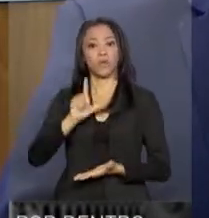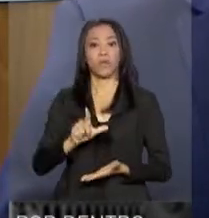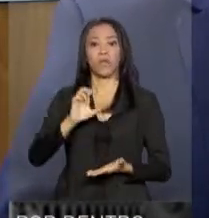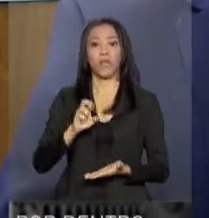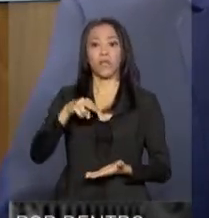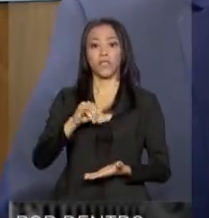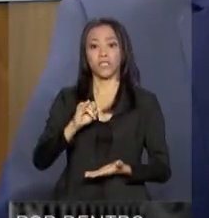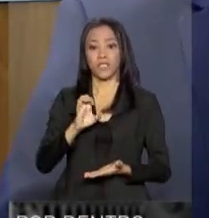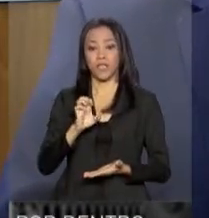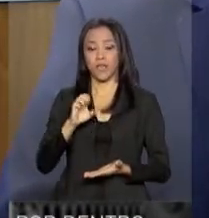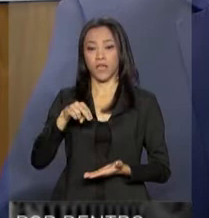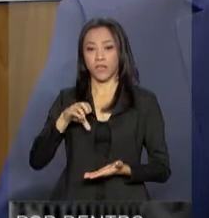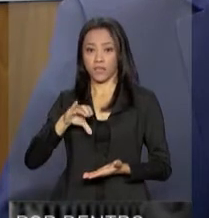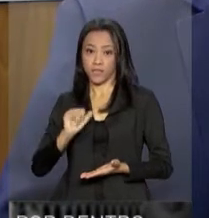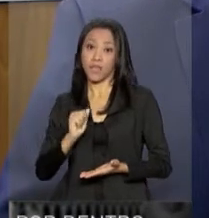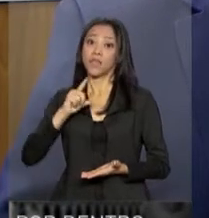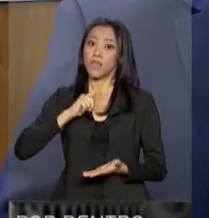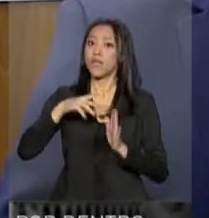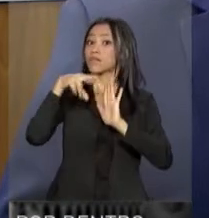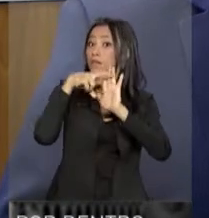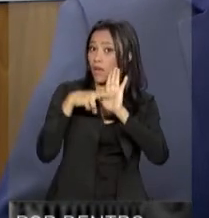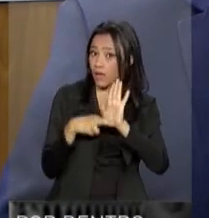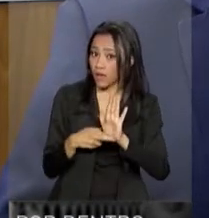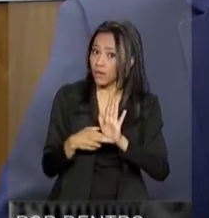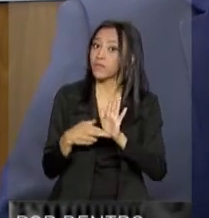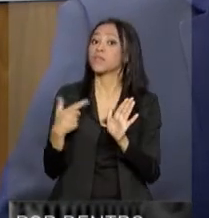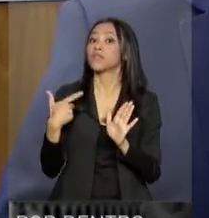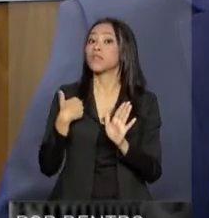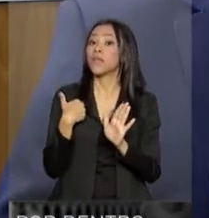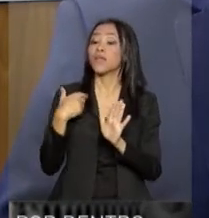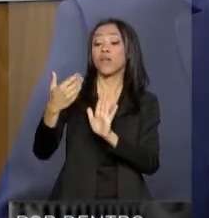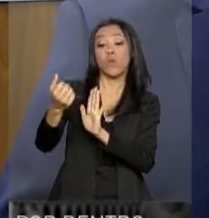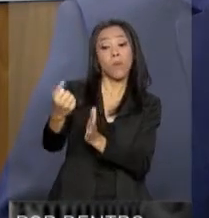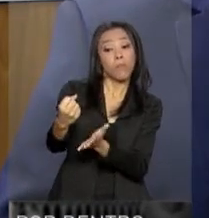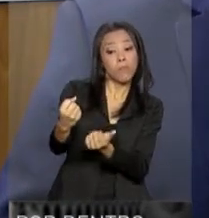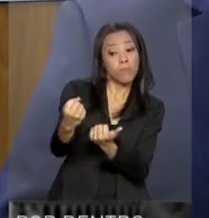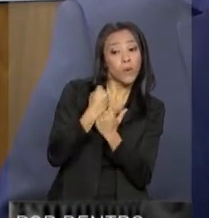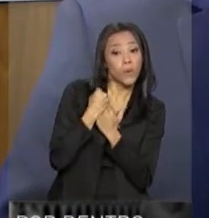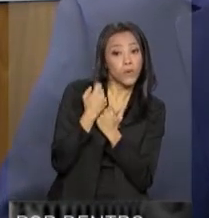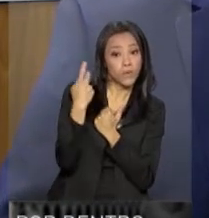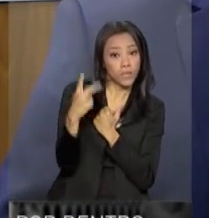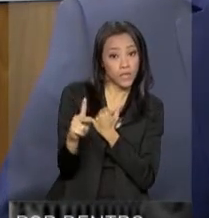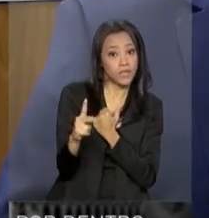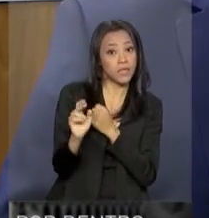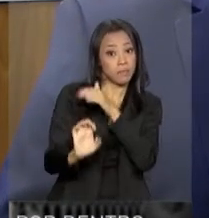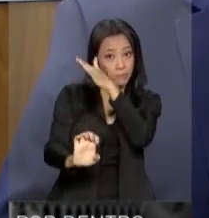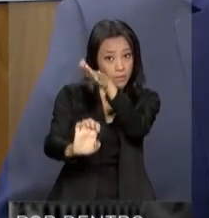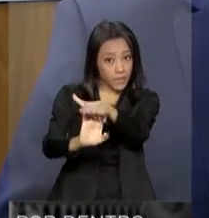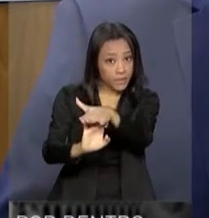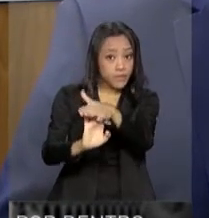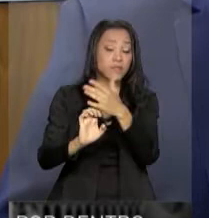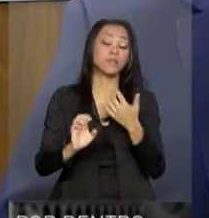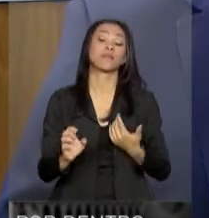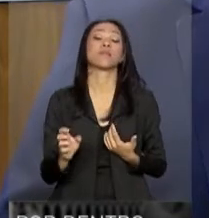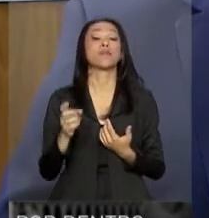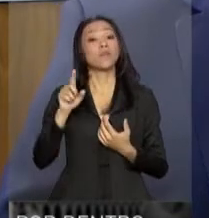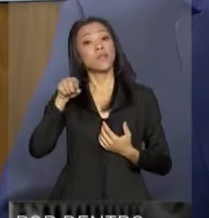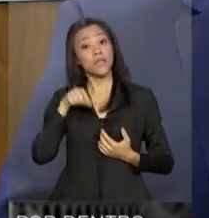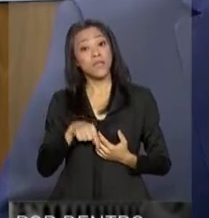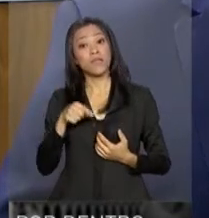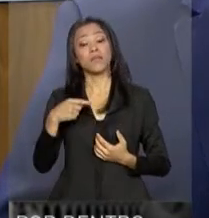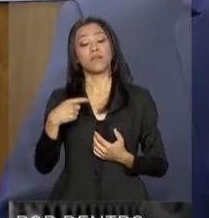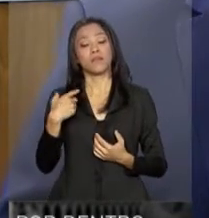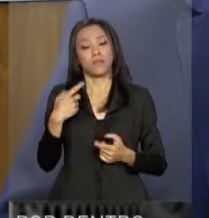é esses critérios envolvem a colaboração das empresas e trazem vantagens que são muito grande para administração pública